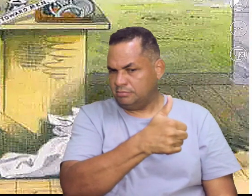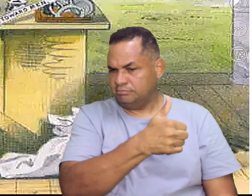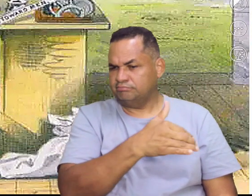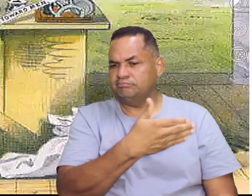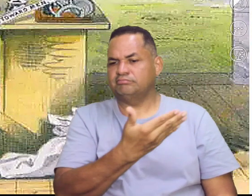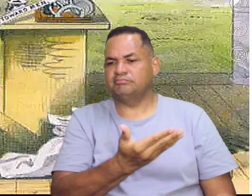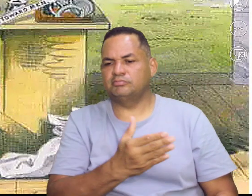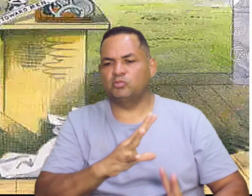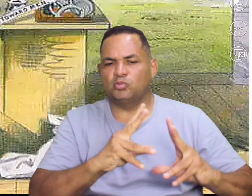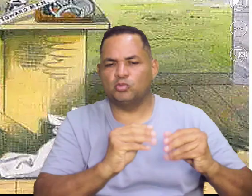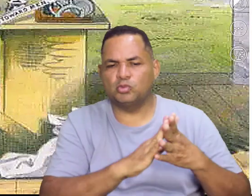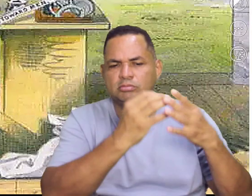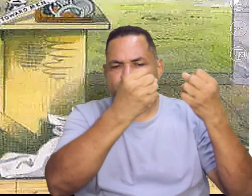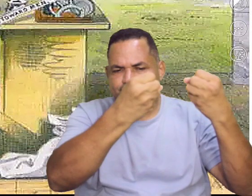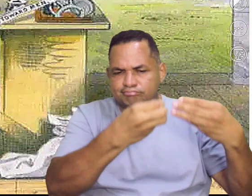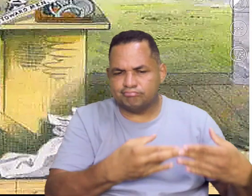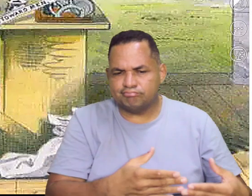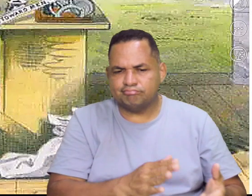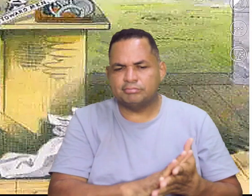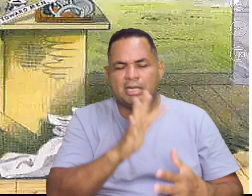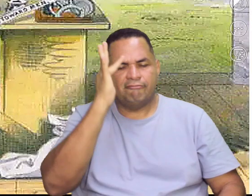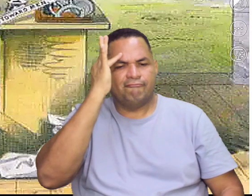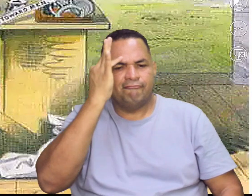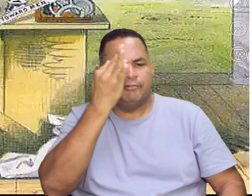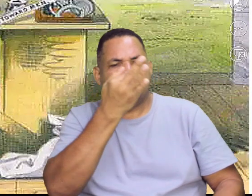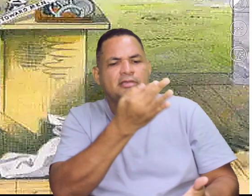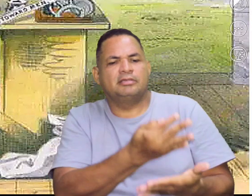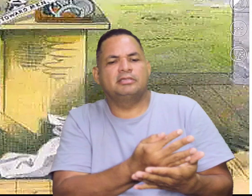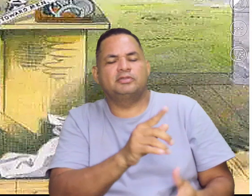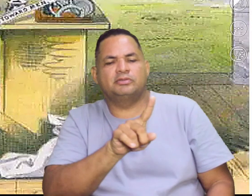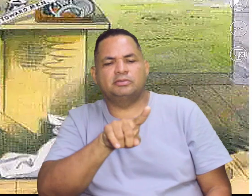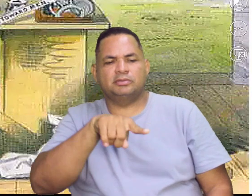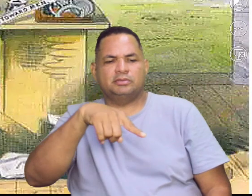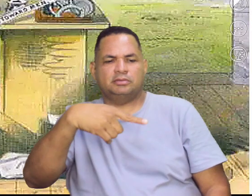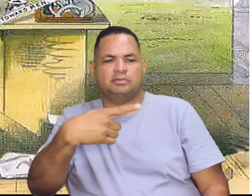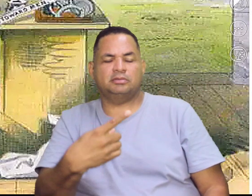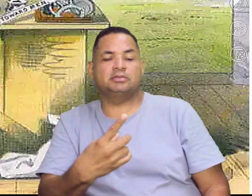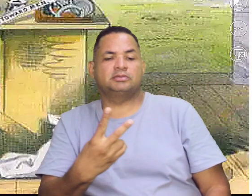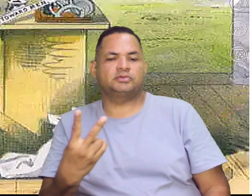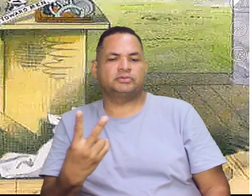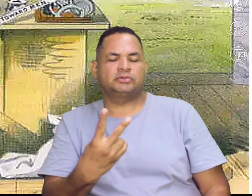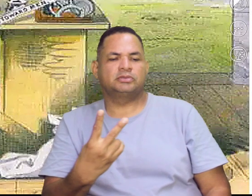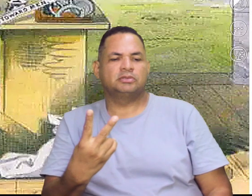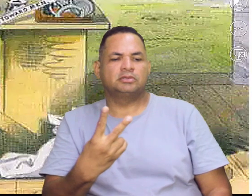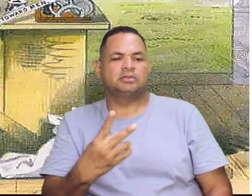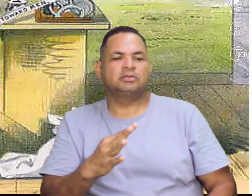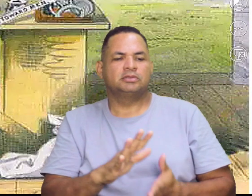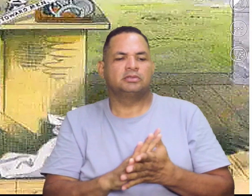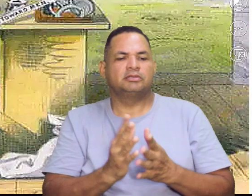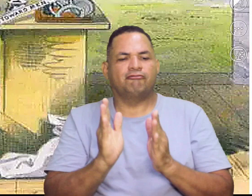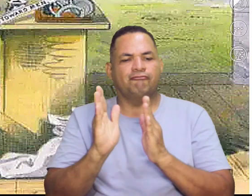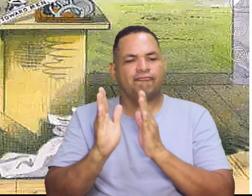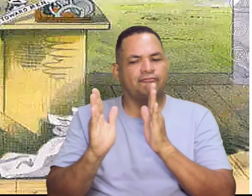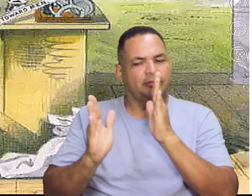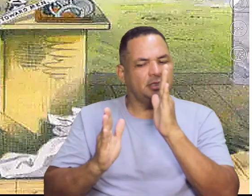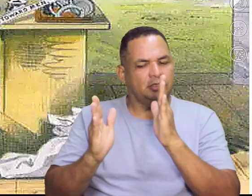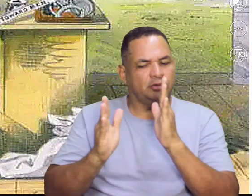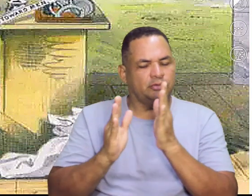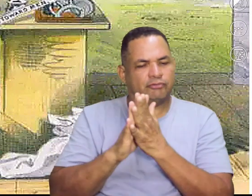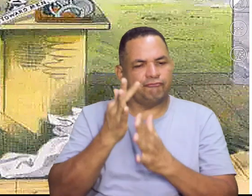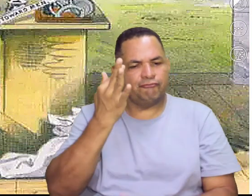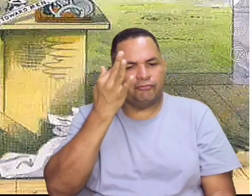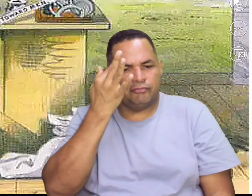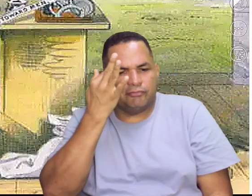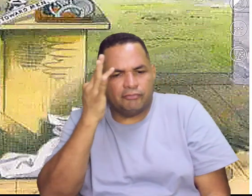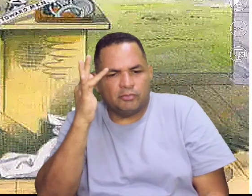fase onde tudo é explicado através da fé. Depois vai vir uma segunda fase, que é a fase filosófica, que fala